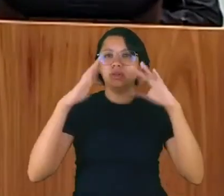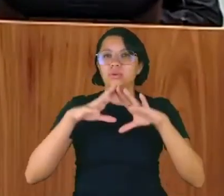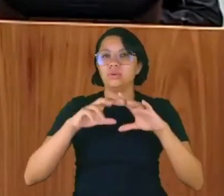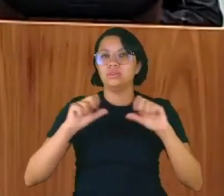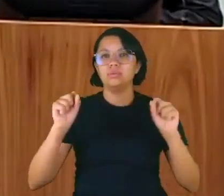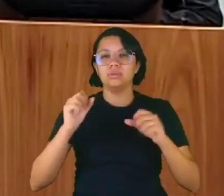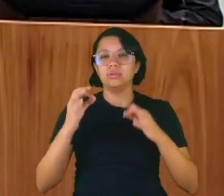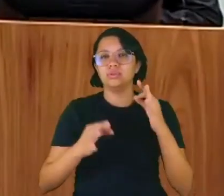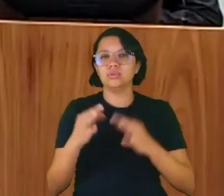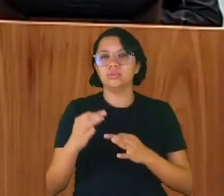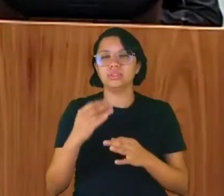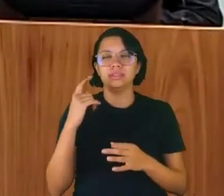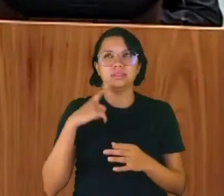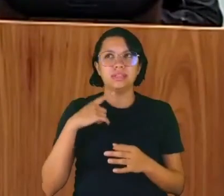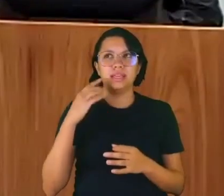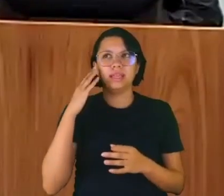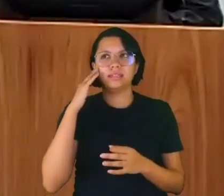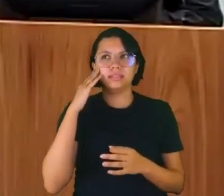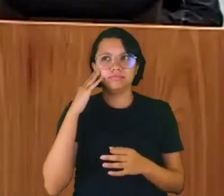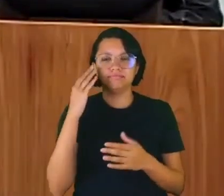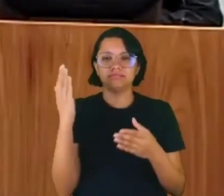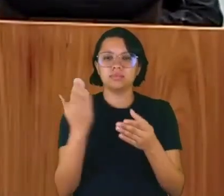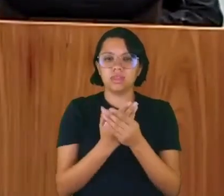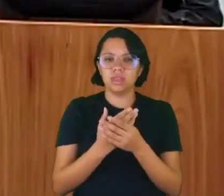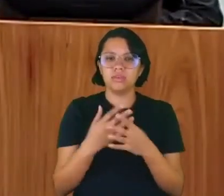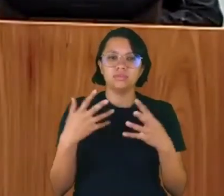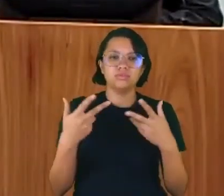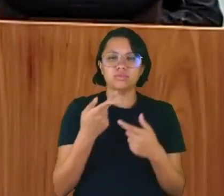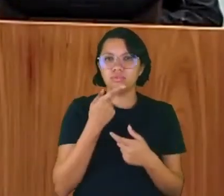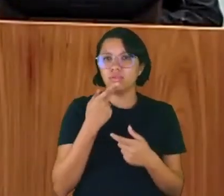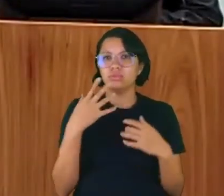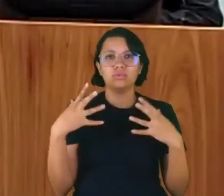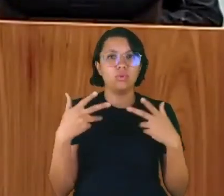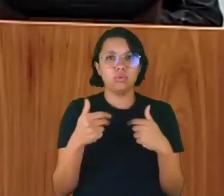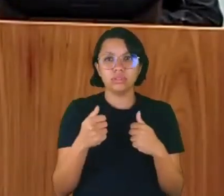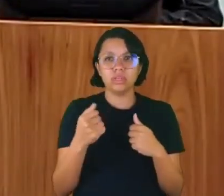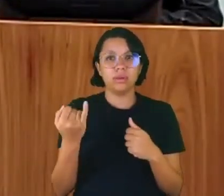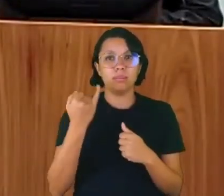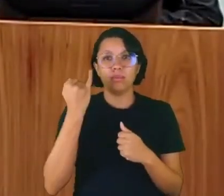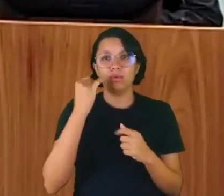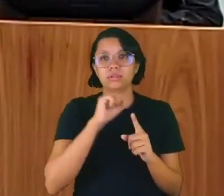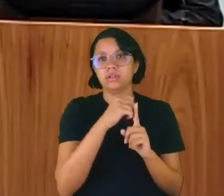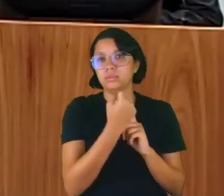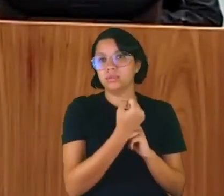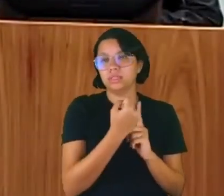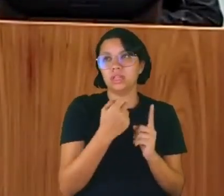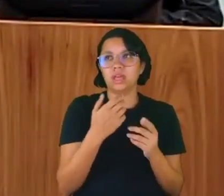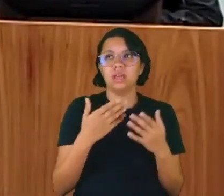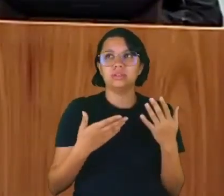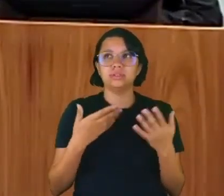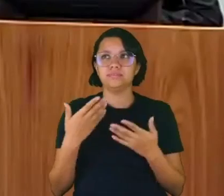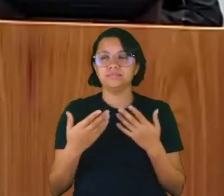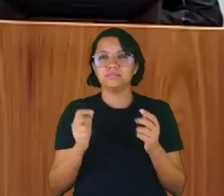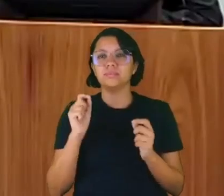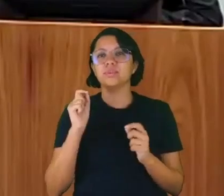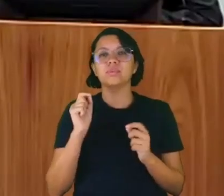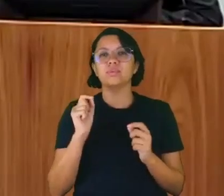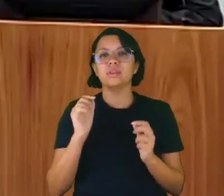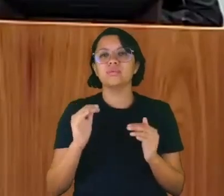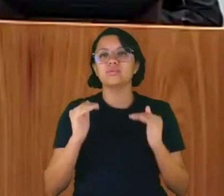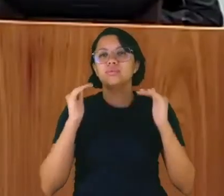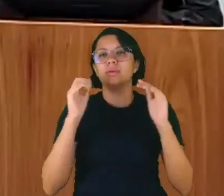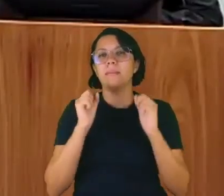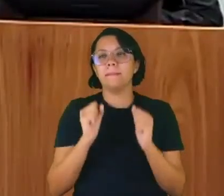Justiça possa realmente, porque essas causas que o senhor mencionou, todas são de extrema relevância para a sociedade. E que o superior